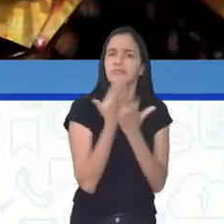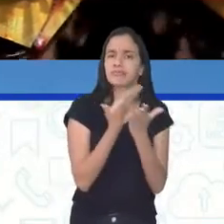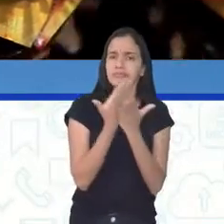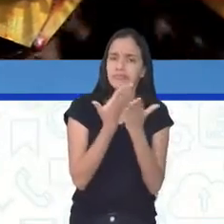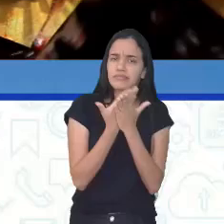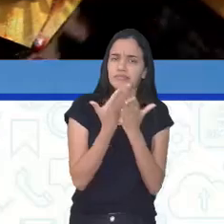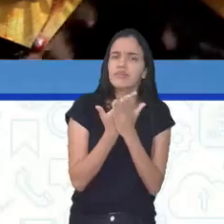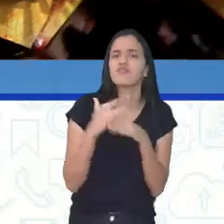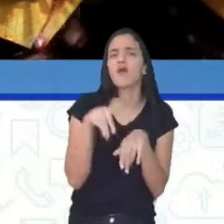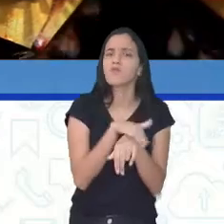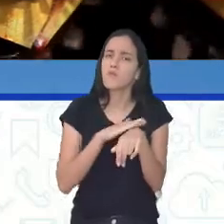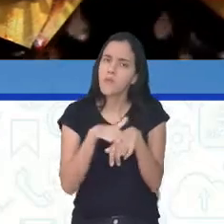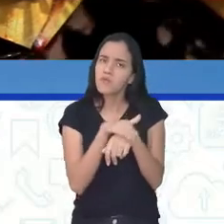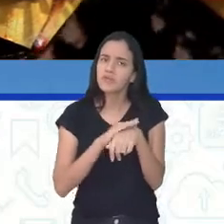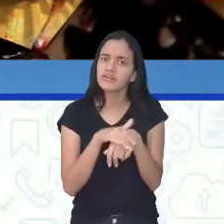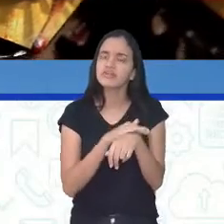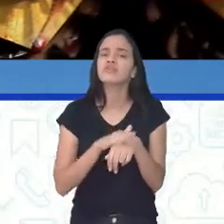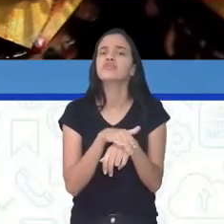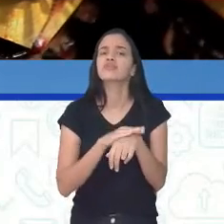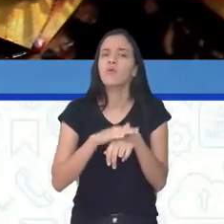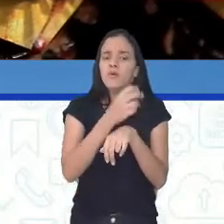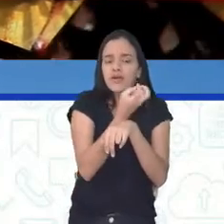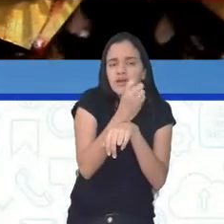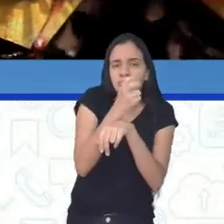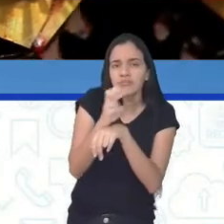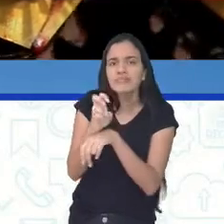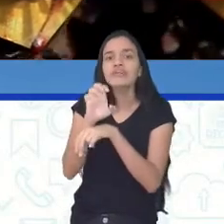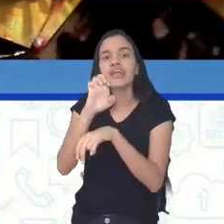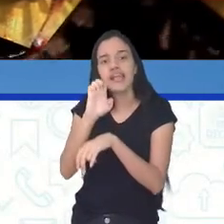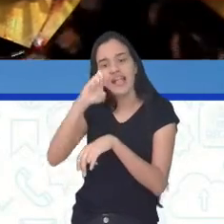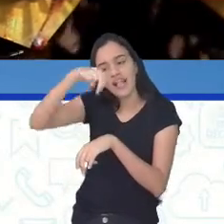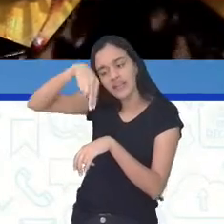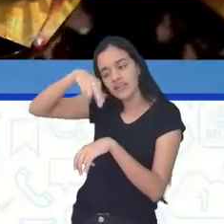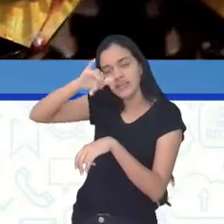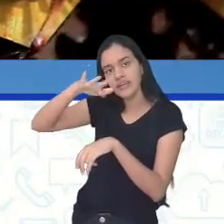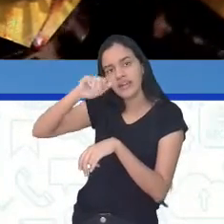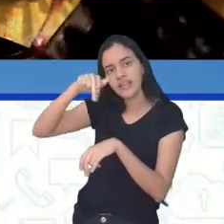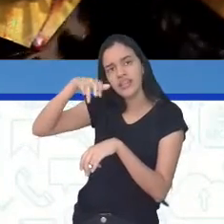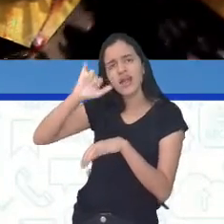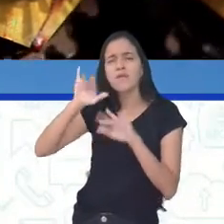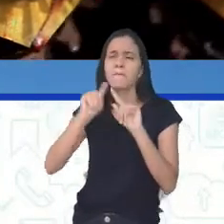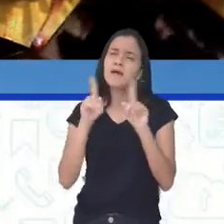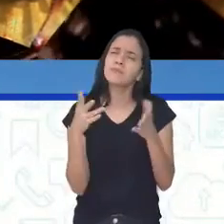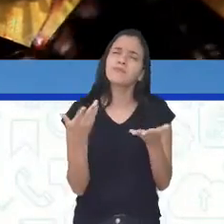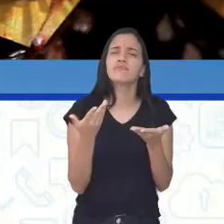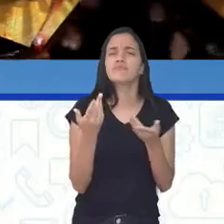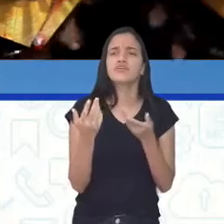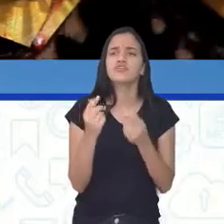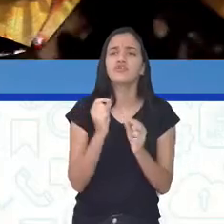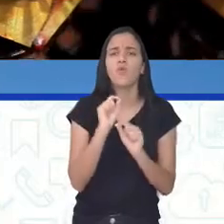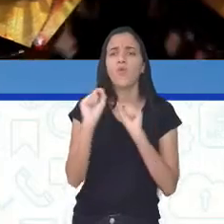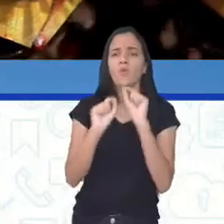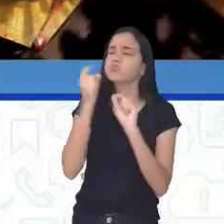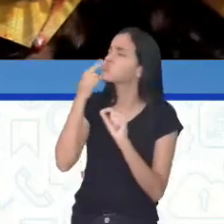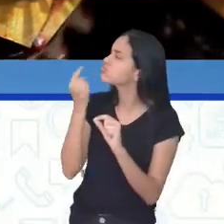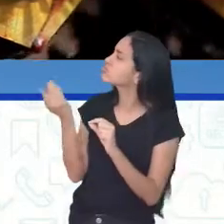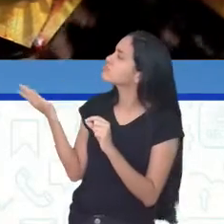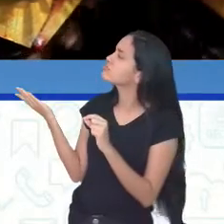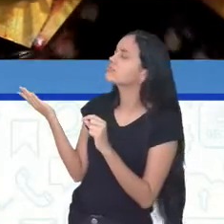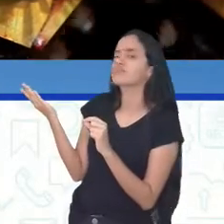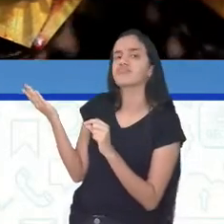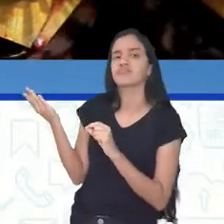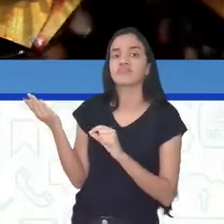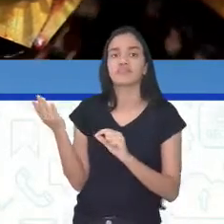nós vamos conversar bastante sobre essa máquina e essa engrenagem. Professora, mas que engrenagem é essa, né? O que é que a gente